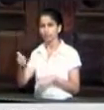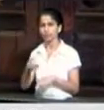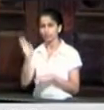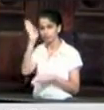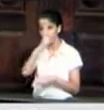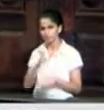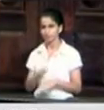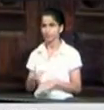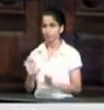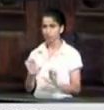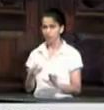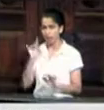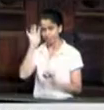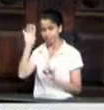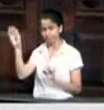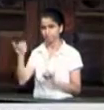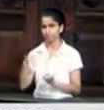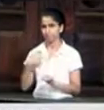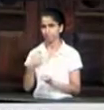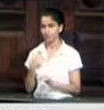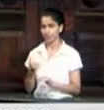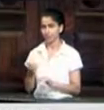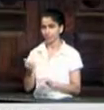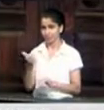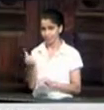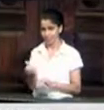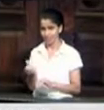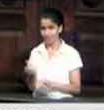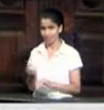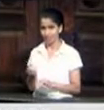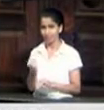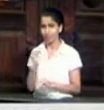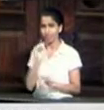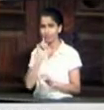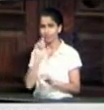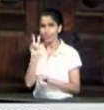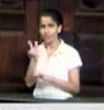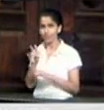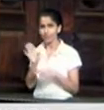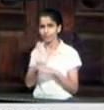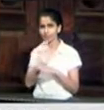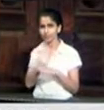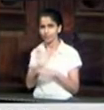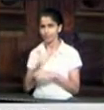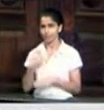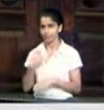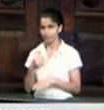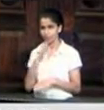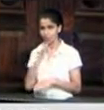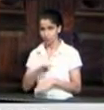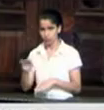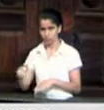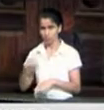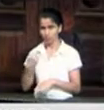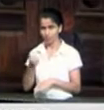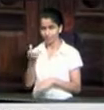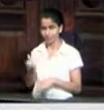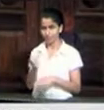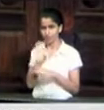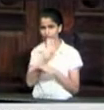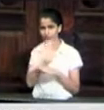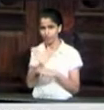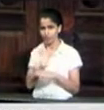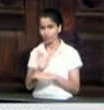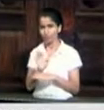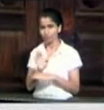de 6 anos recebe de um professor um filme de 6 anos, de um filme